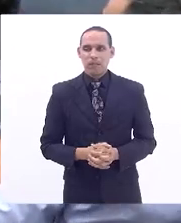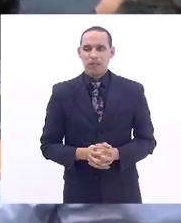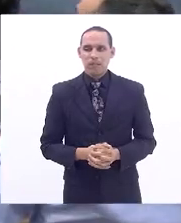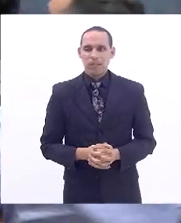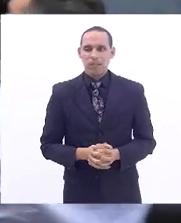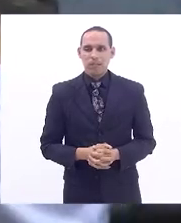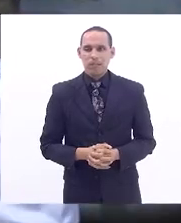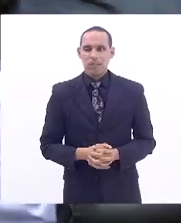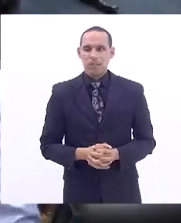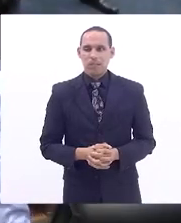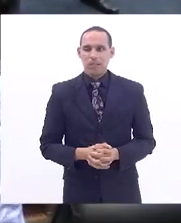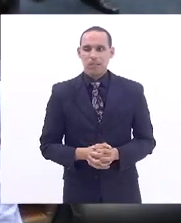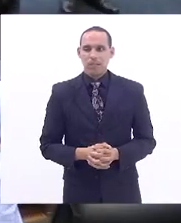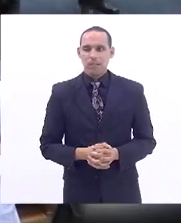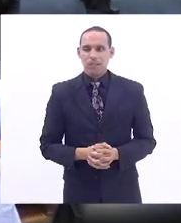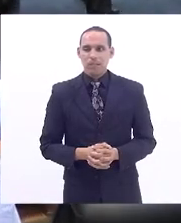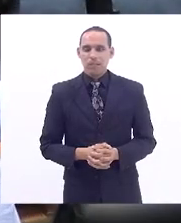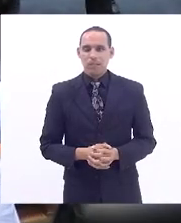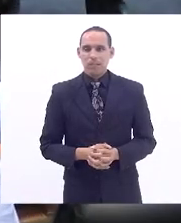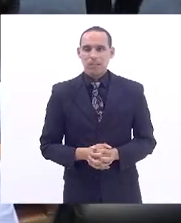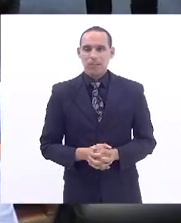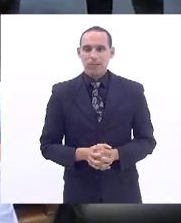E aí